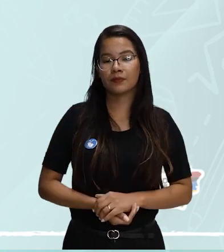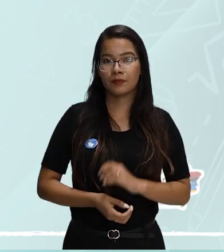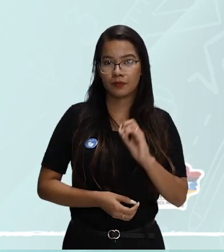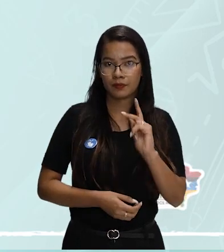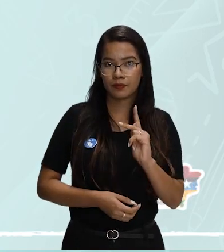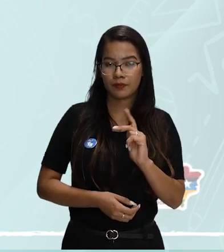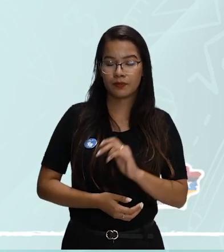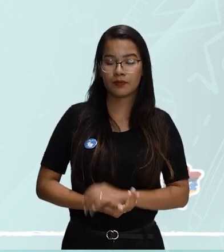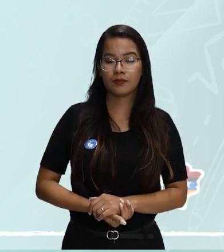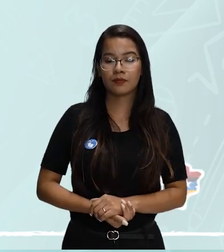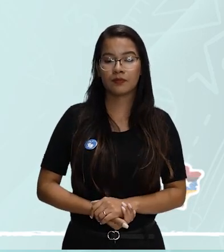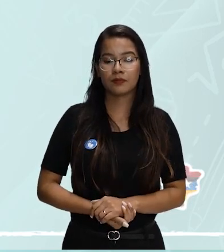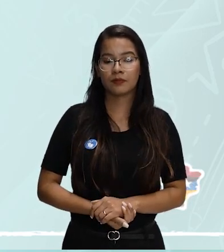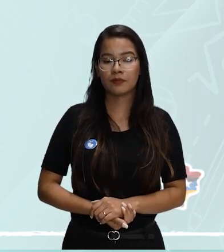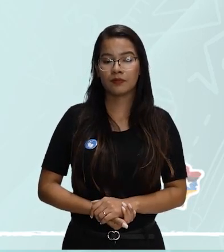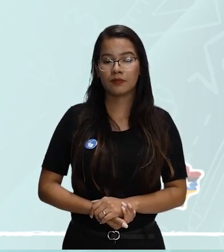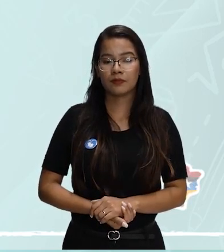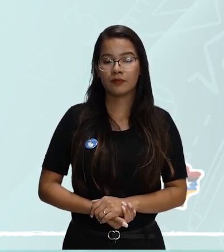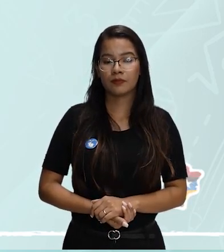Ok?